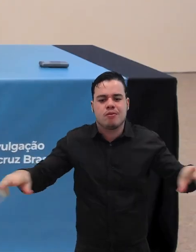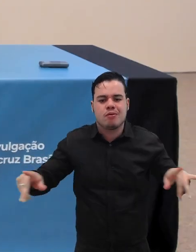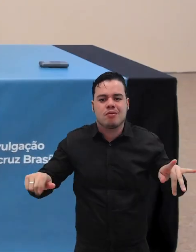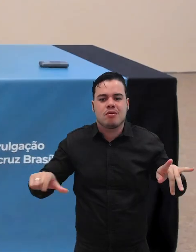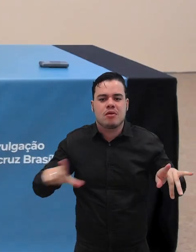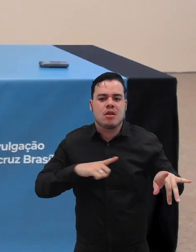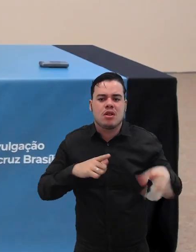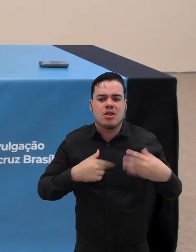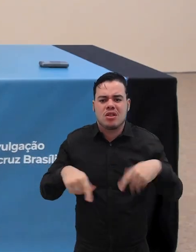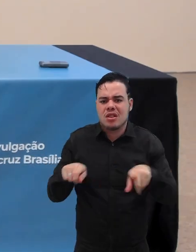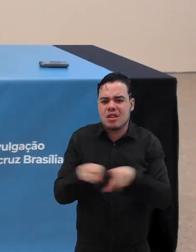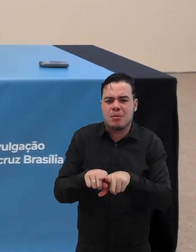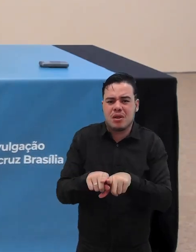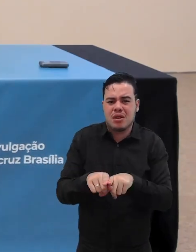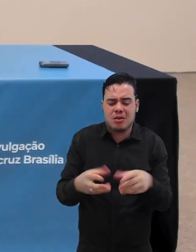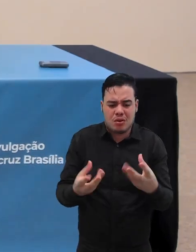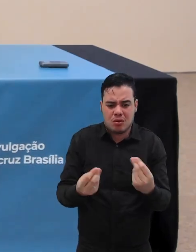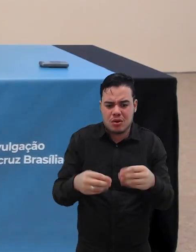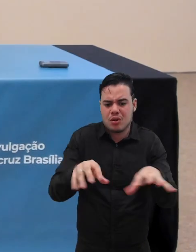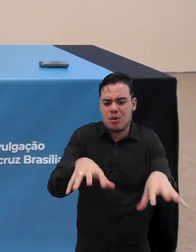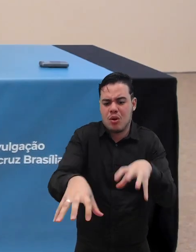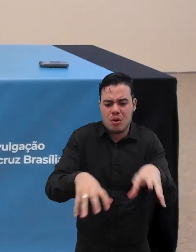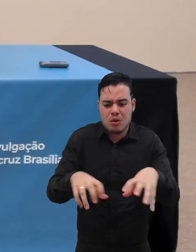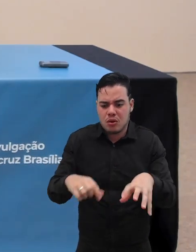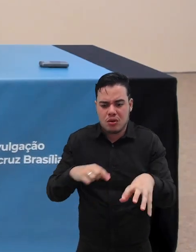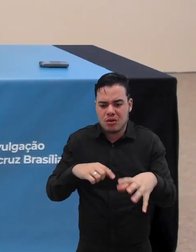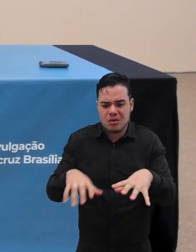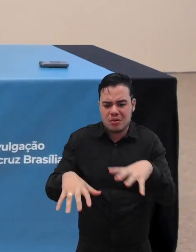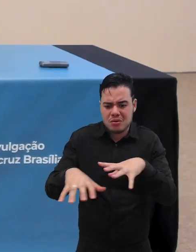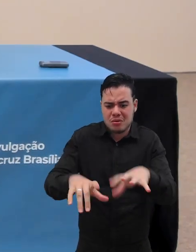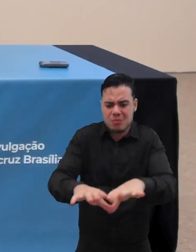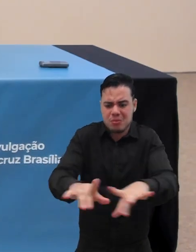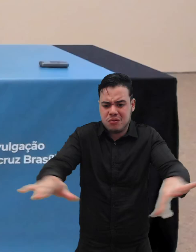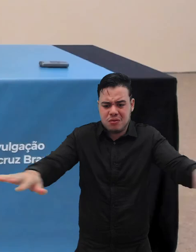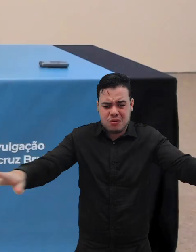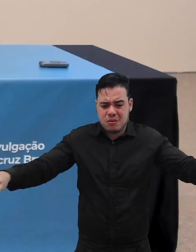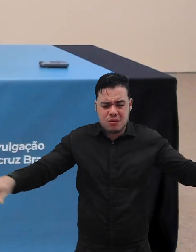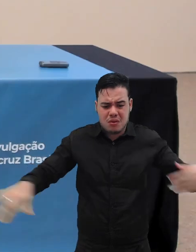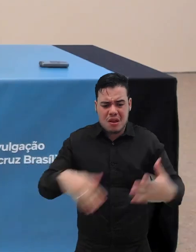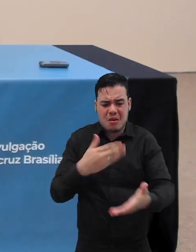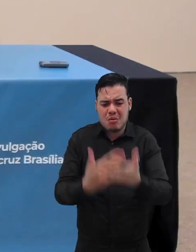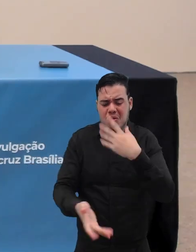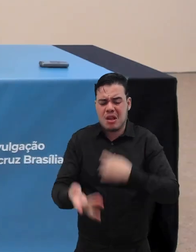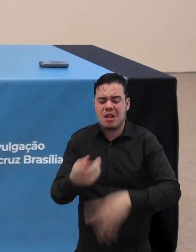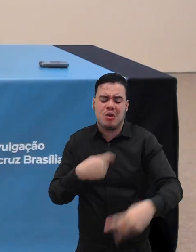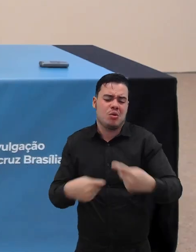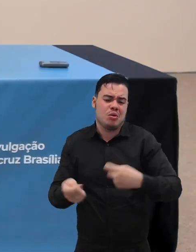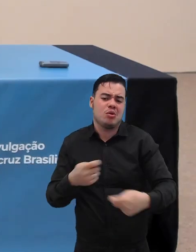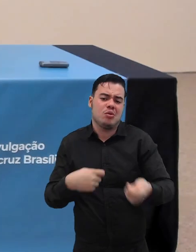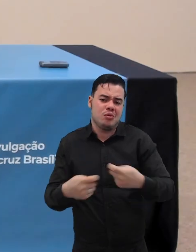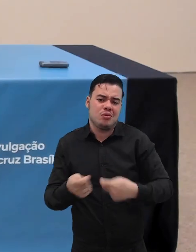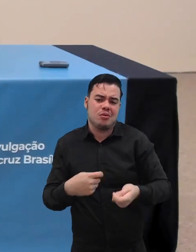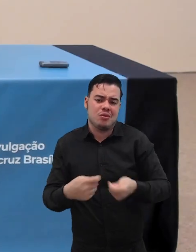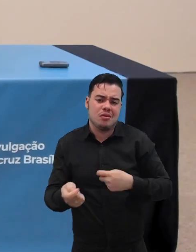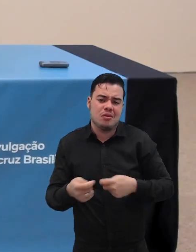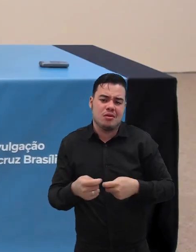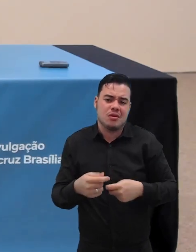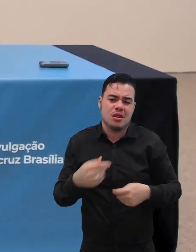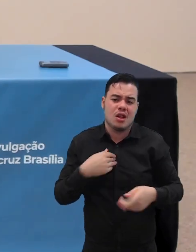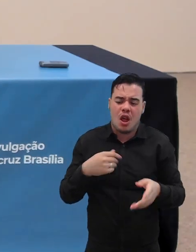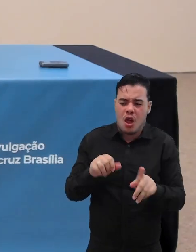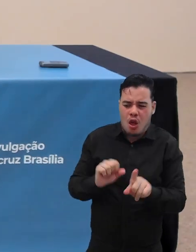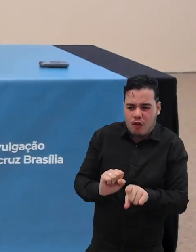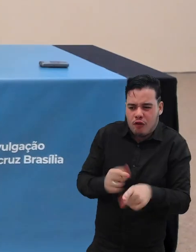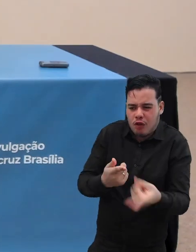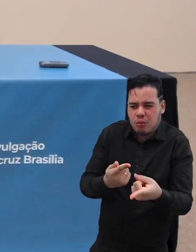uma dispersão dessas iniciativas. Então, se a gente... Vou provocar alguém aqui,